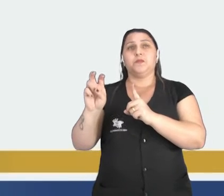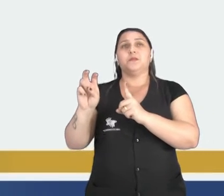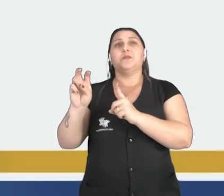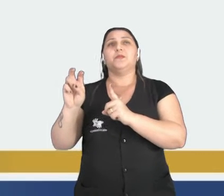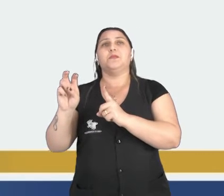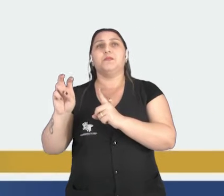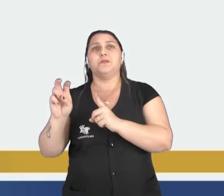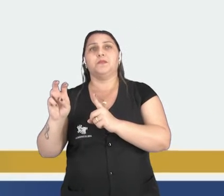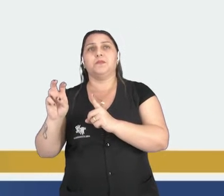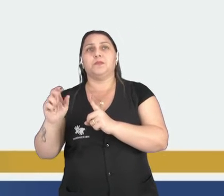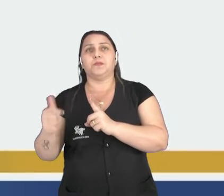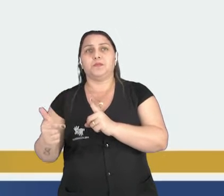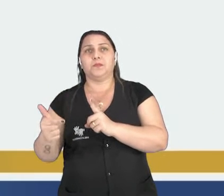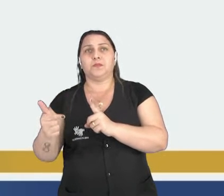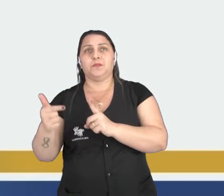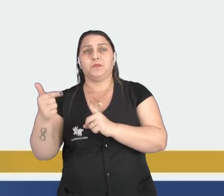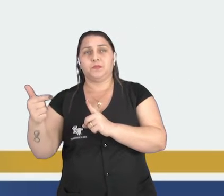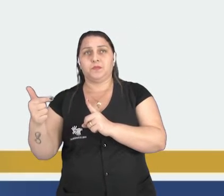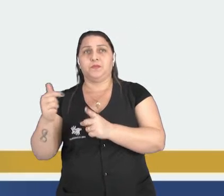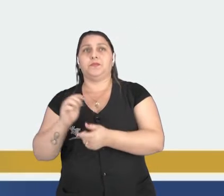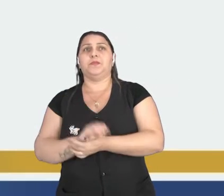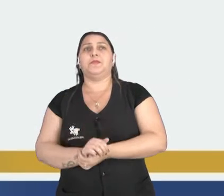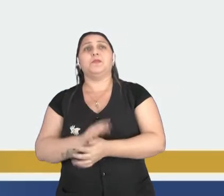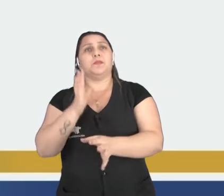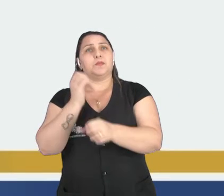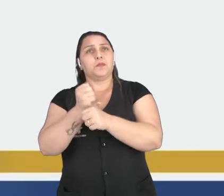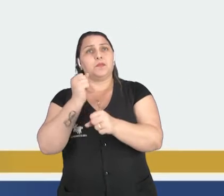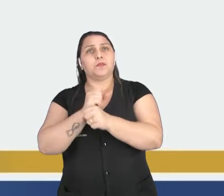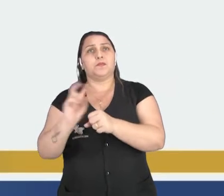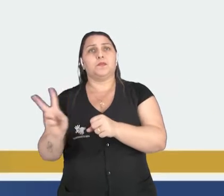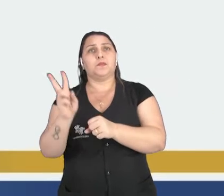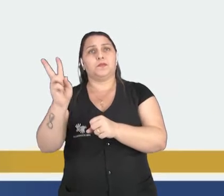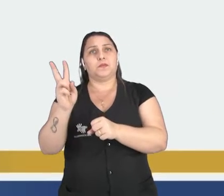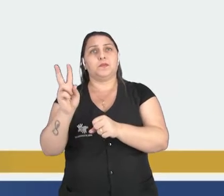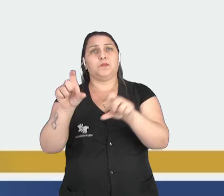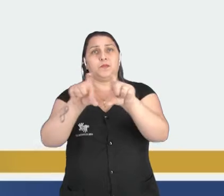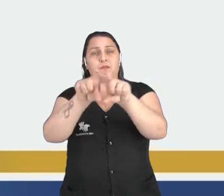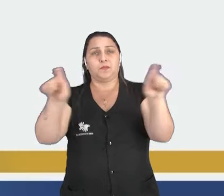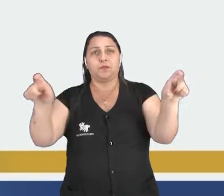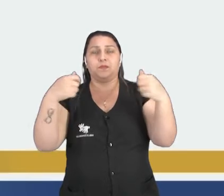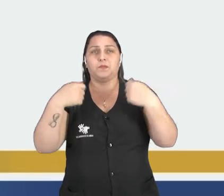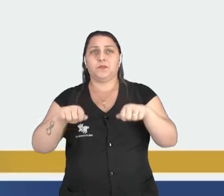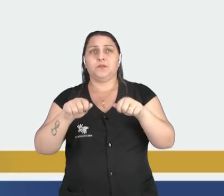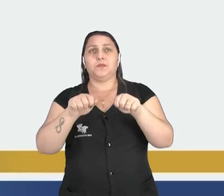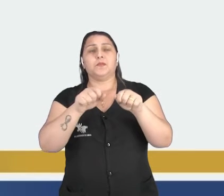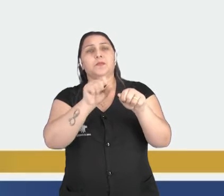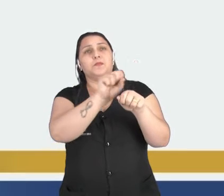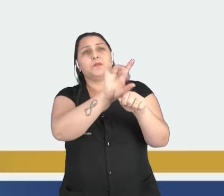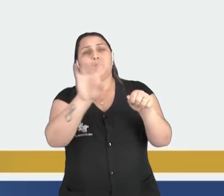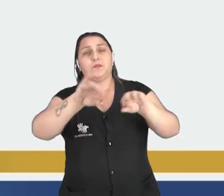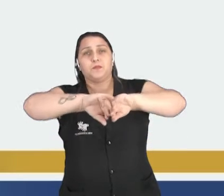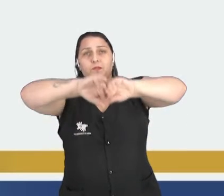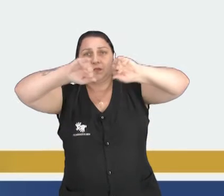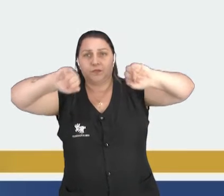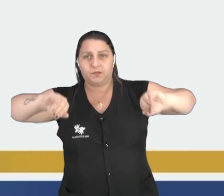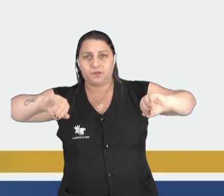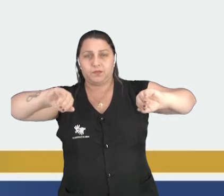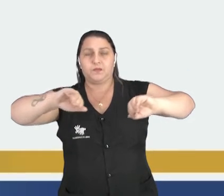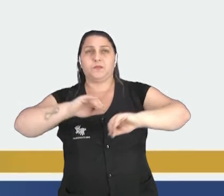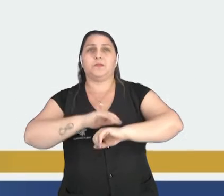arranjo 5, tá? 2 a 2. Para calcular o valor dessa expressão, primeiro eu tenho que calcular cada um separadamente,